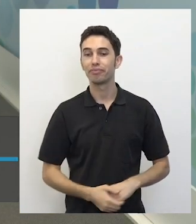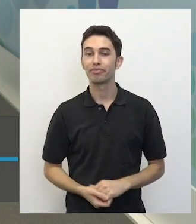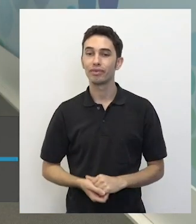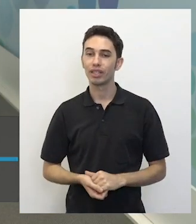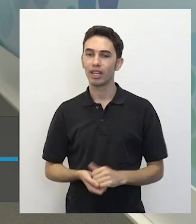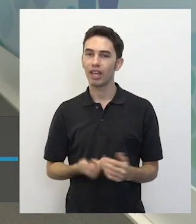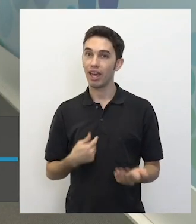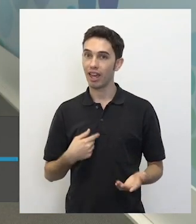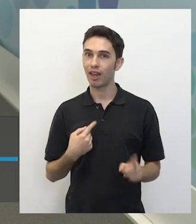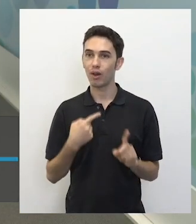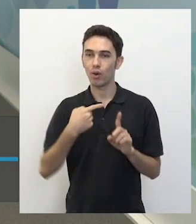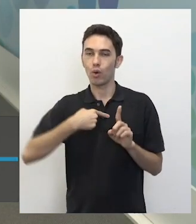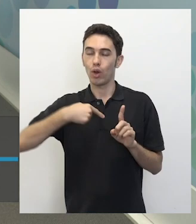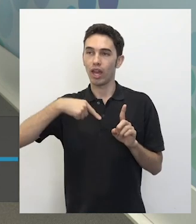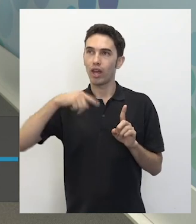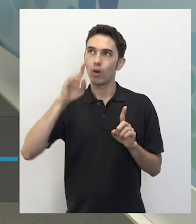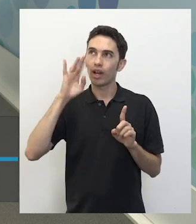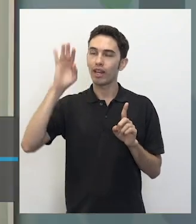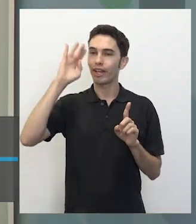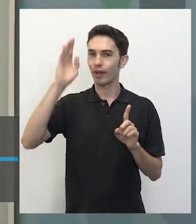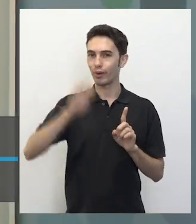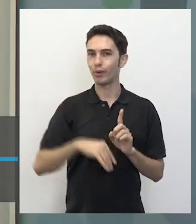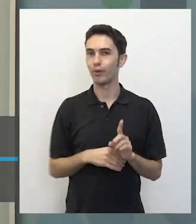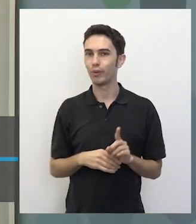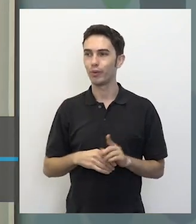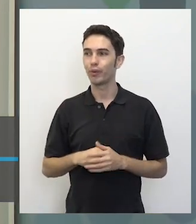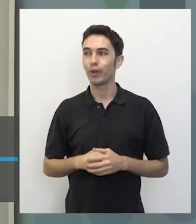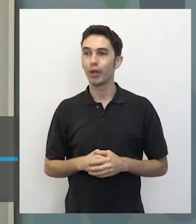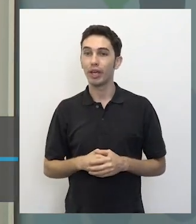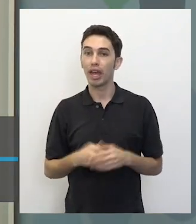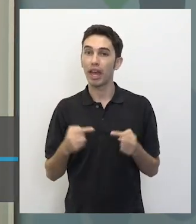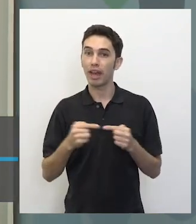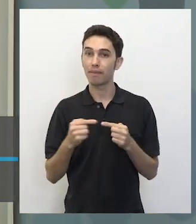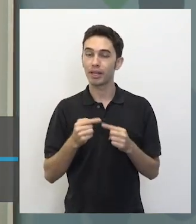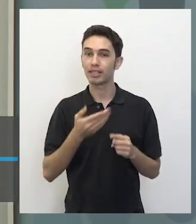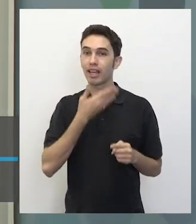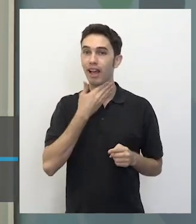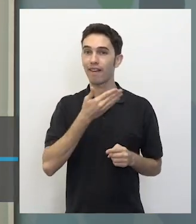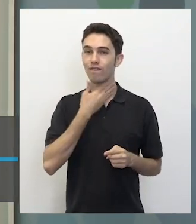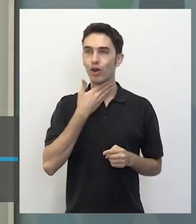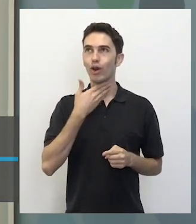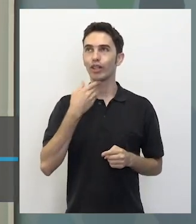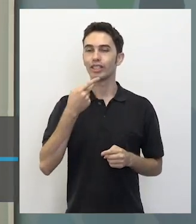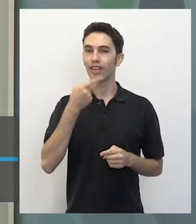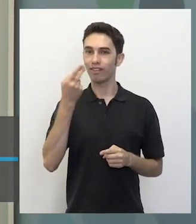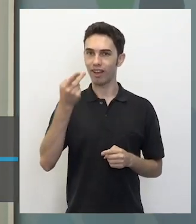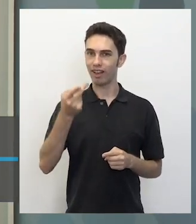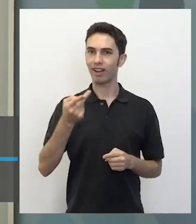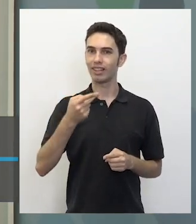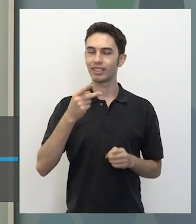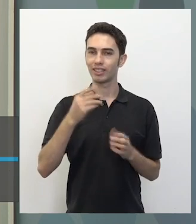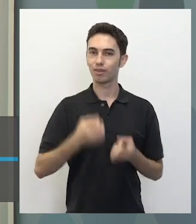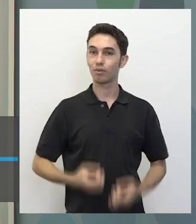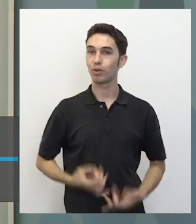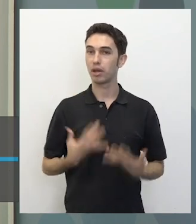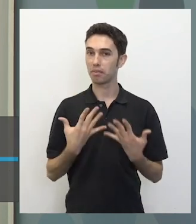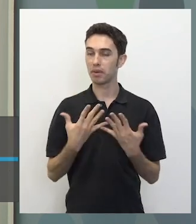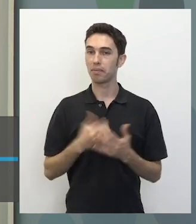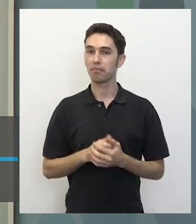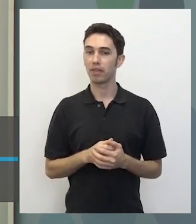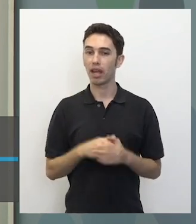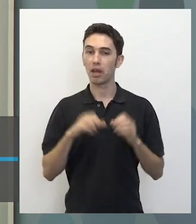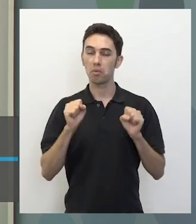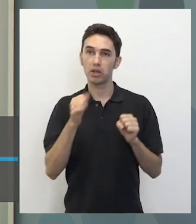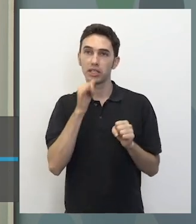eu lírico, né? Na verdade, é o eu lírico. O eu lírico é a voz que fala no poema. Então, eu posso ser uma menina e,